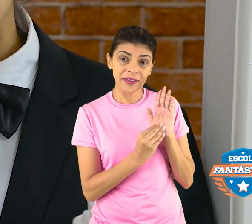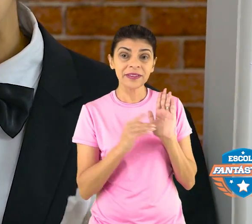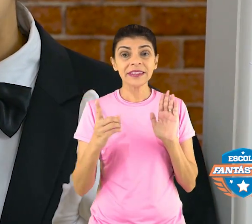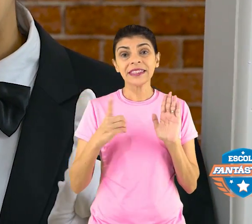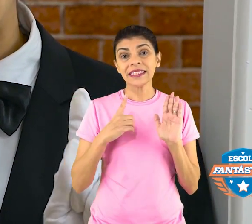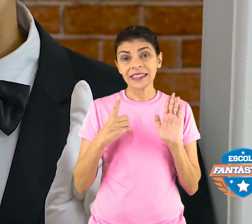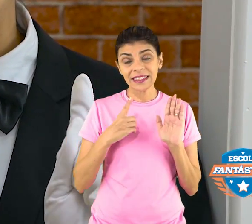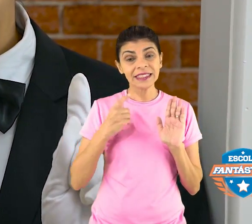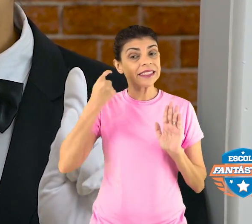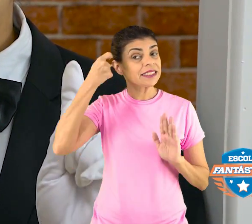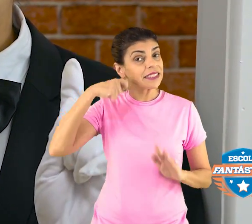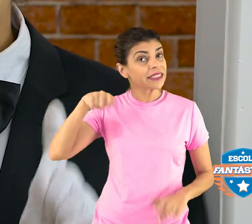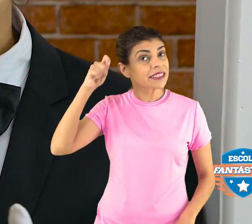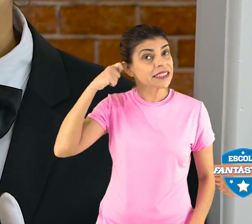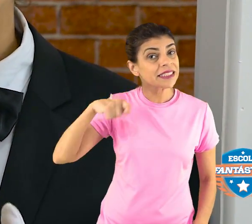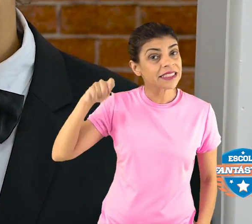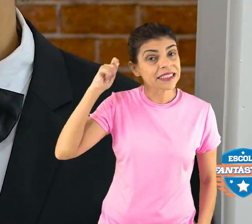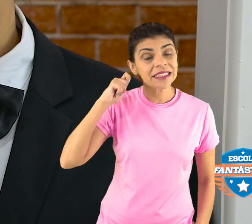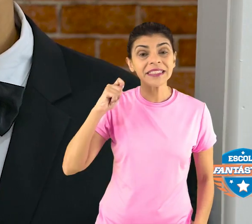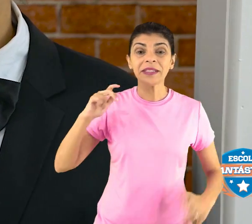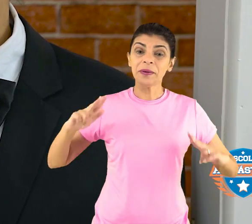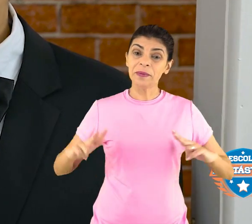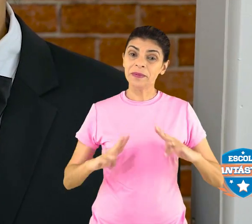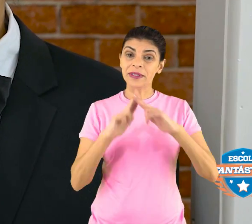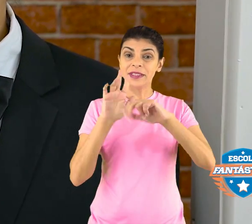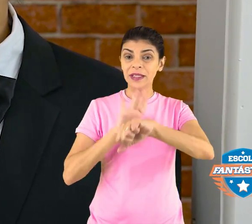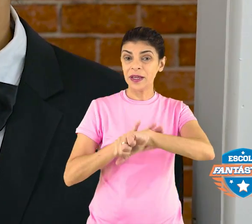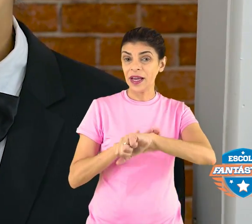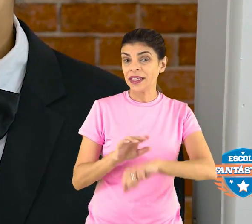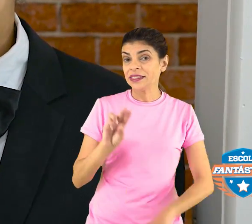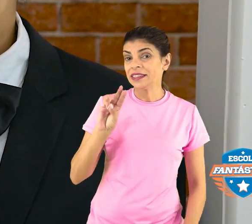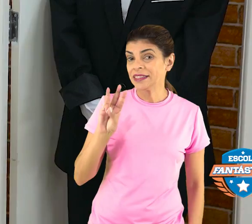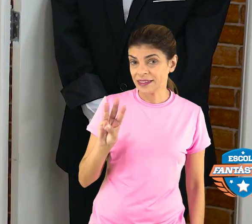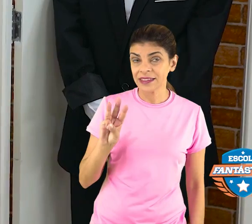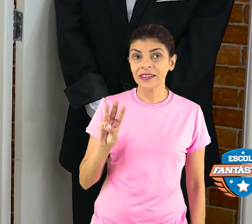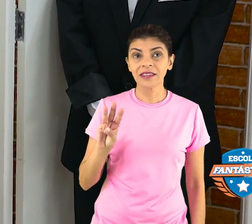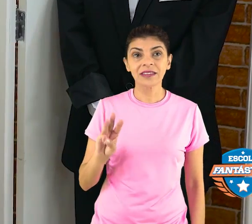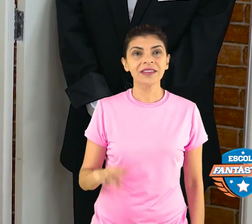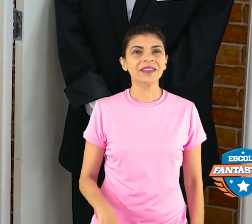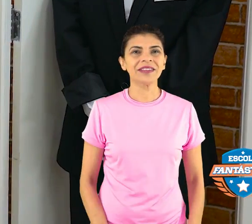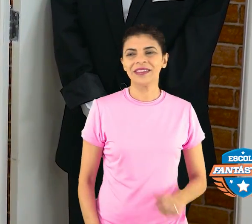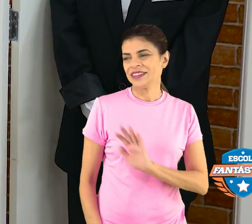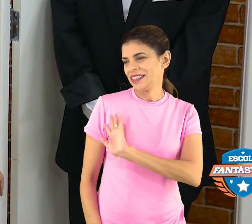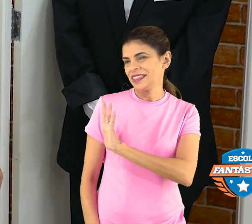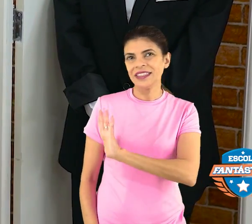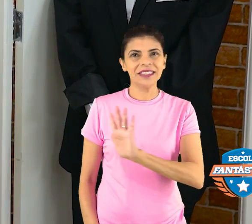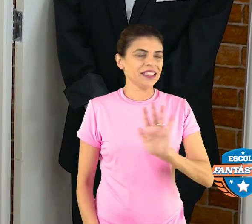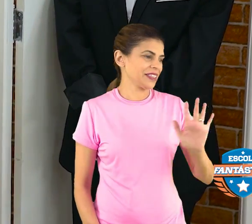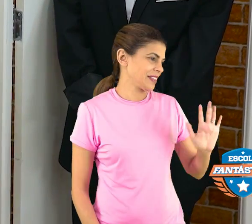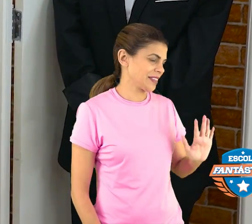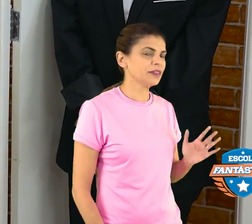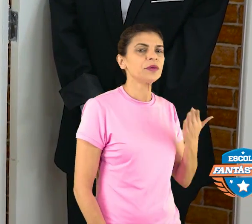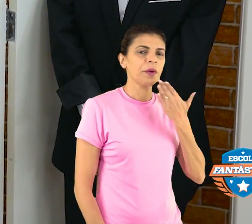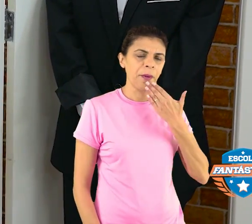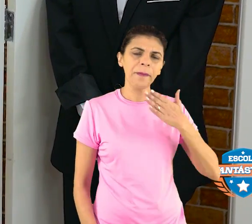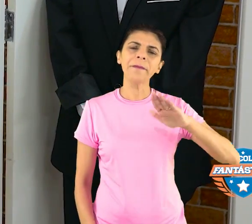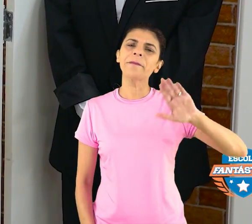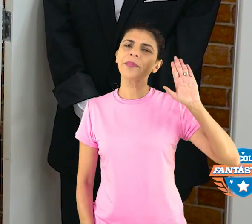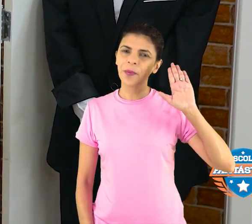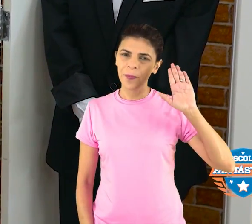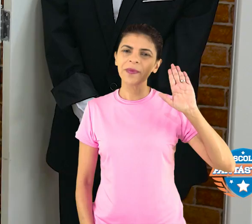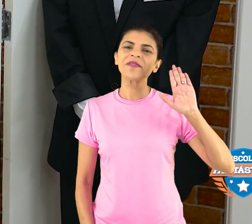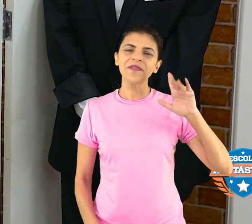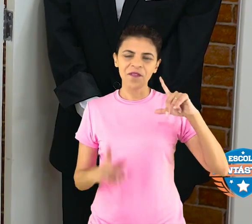tem salão de beleza em Paris às 3 horas. Tchau, pessoal. Eu prometo que eu vou